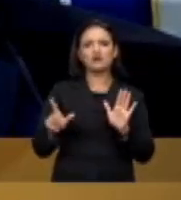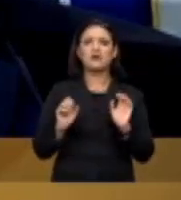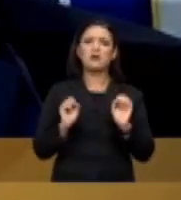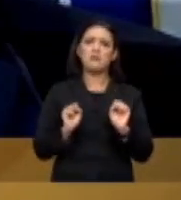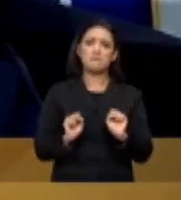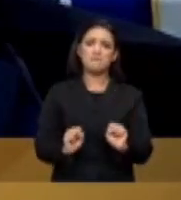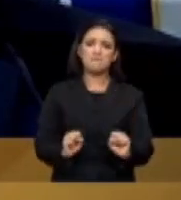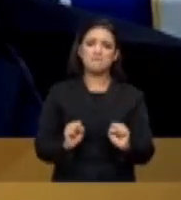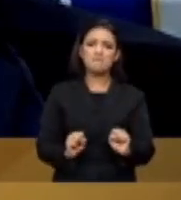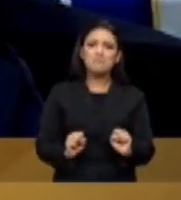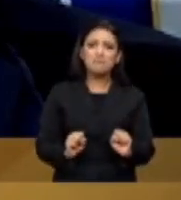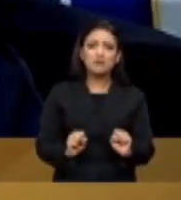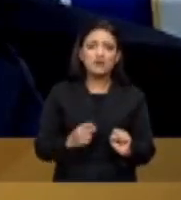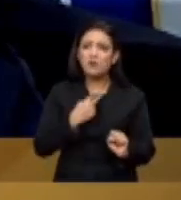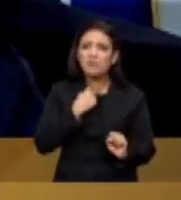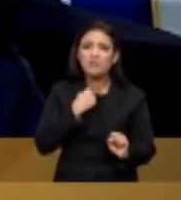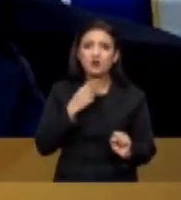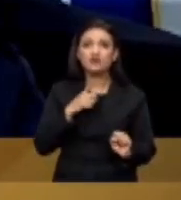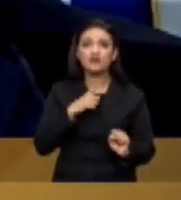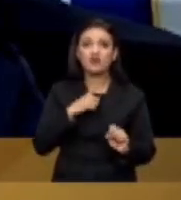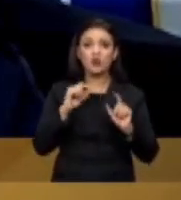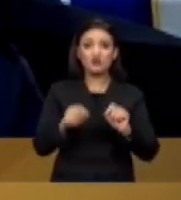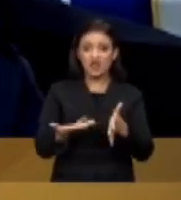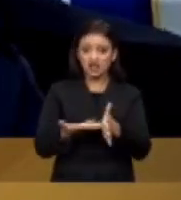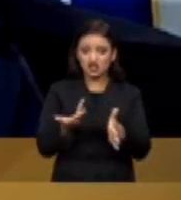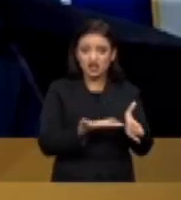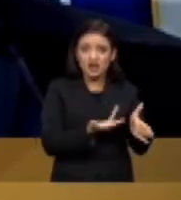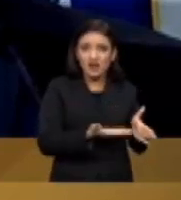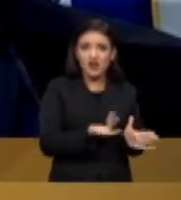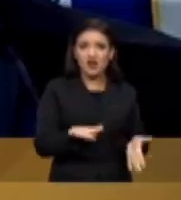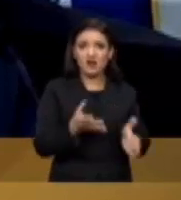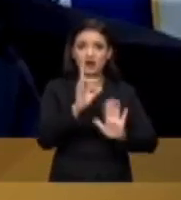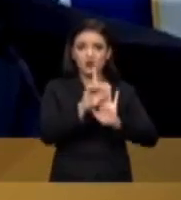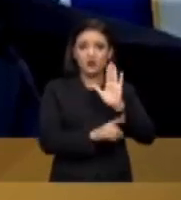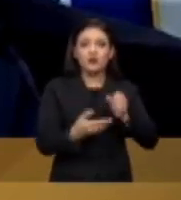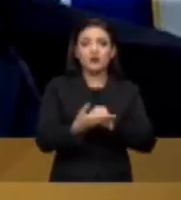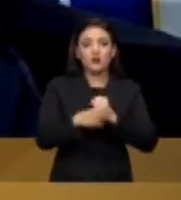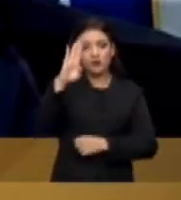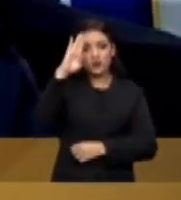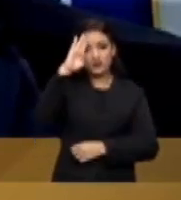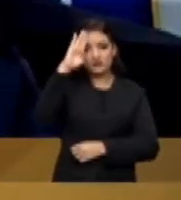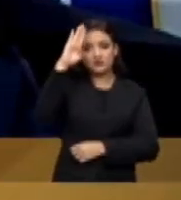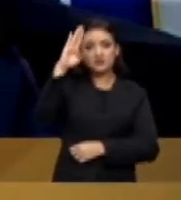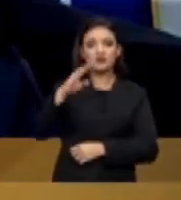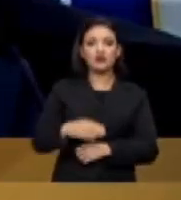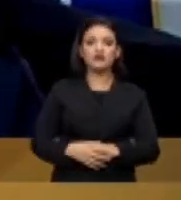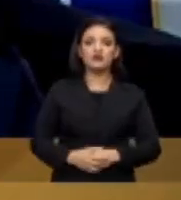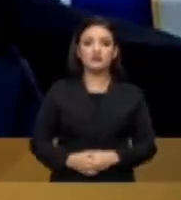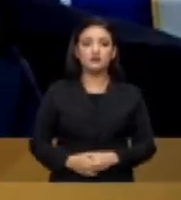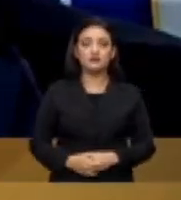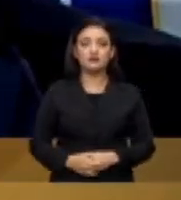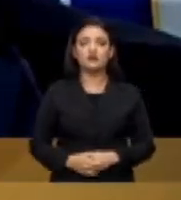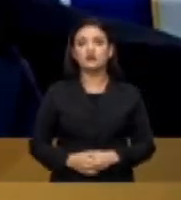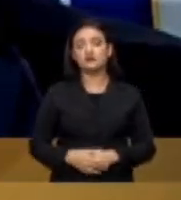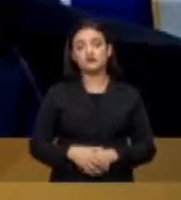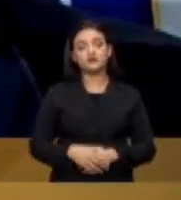força para subtração de direitos fundamentais postos na lei maior? Parece-nos que não,